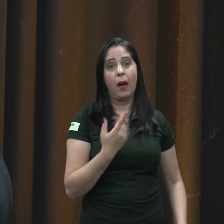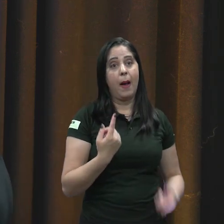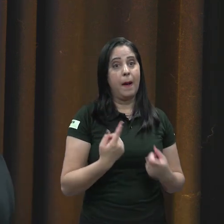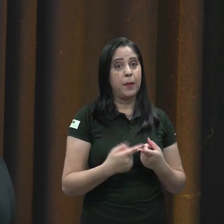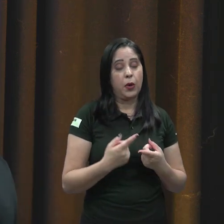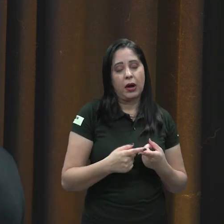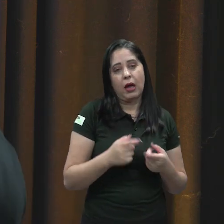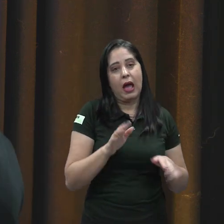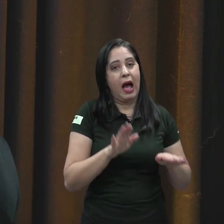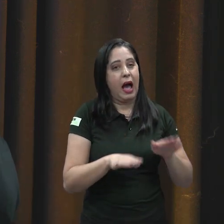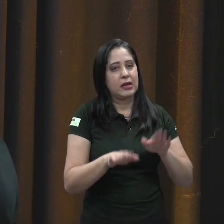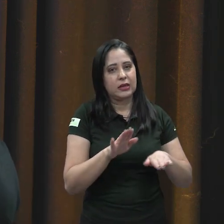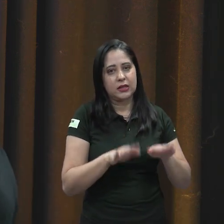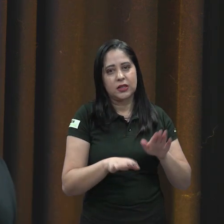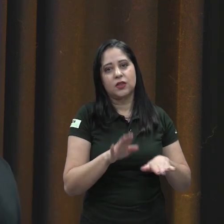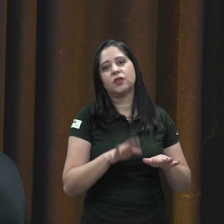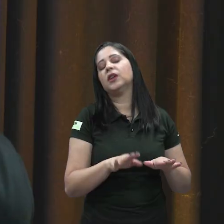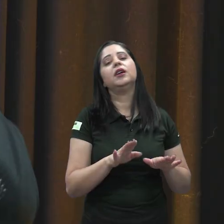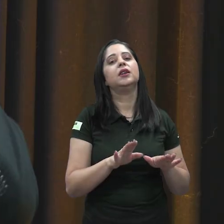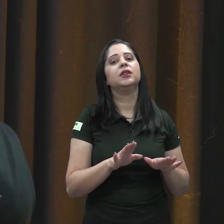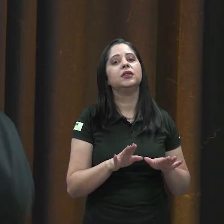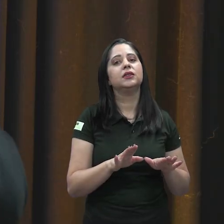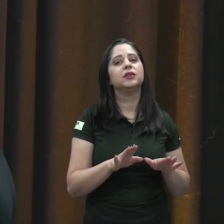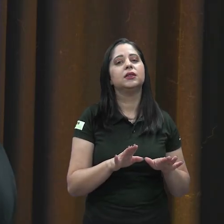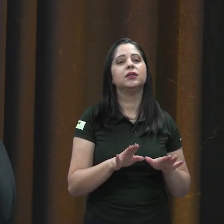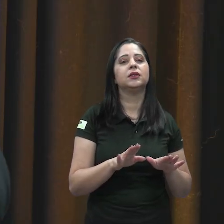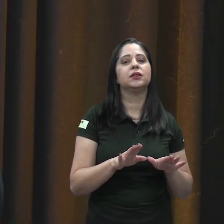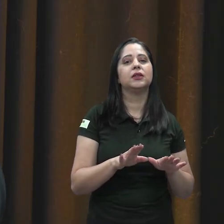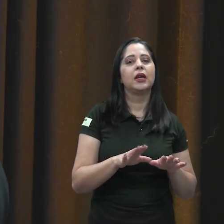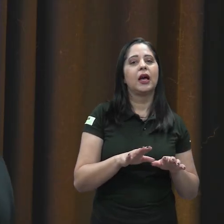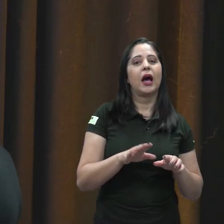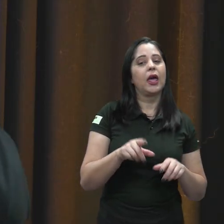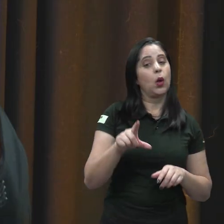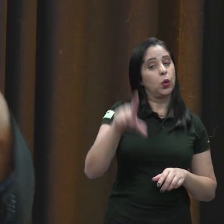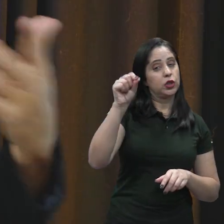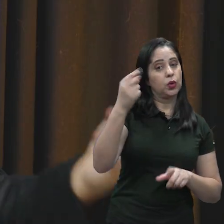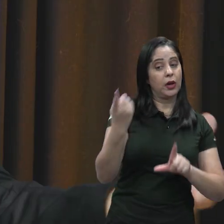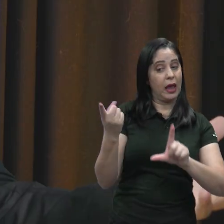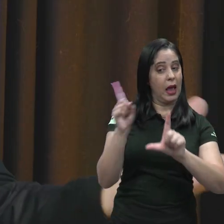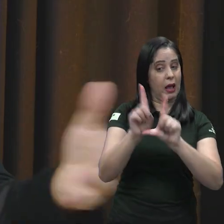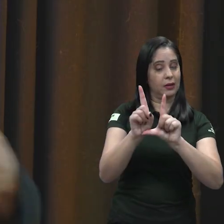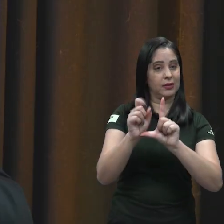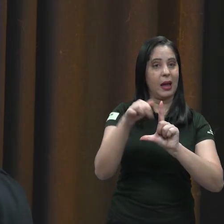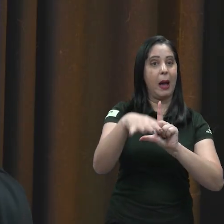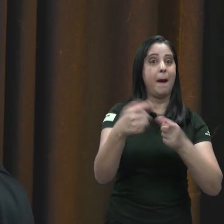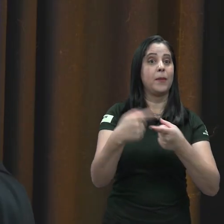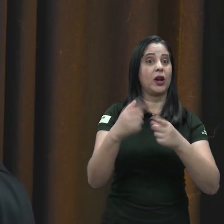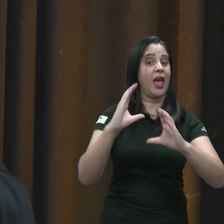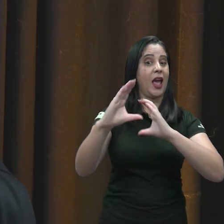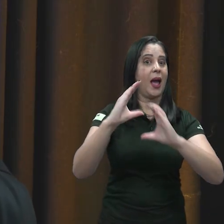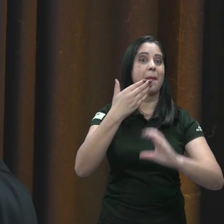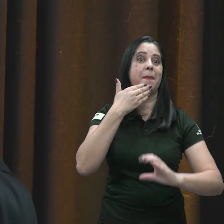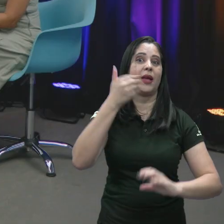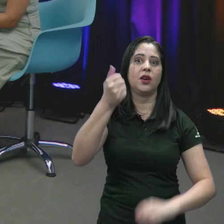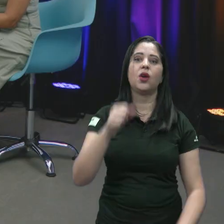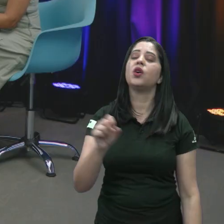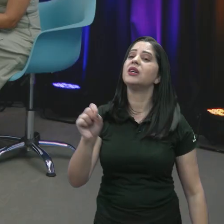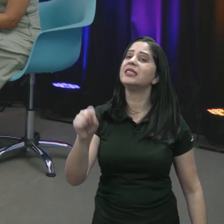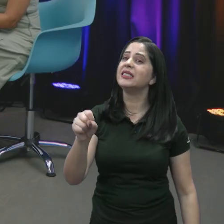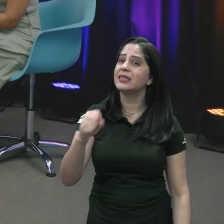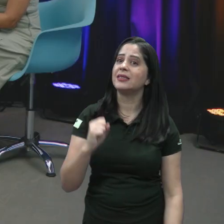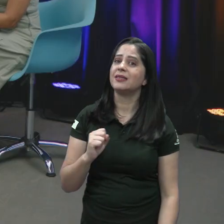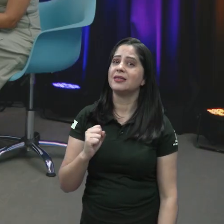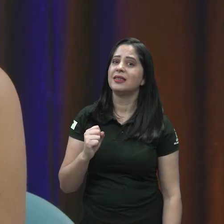numa rotina de uma pessoa, então você busca um influenciador, que ele vai comunicar muito melhor com a Porque faz audiência. muito mais sentido